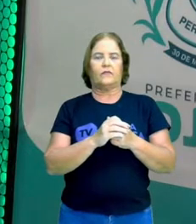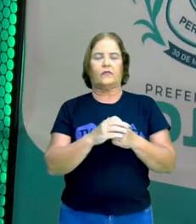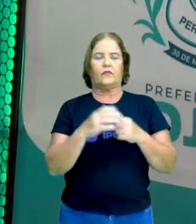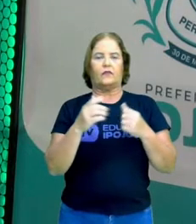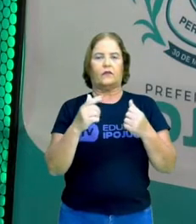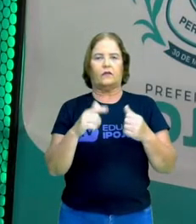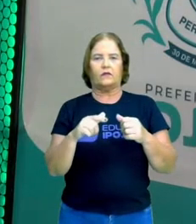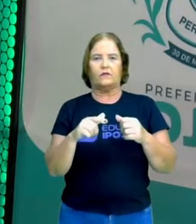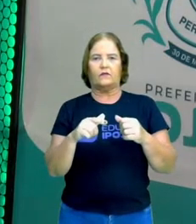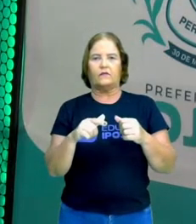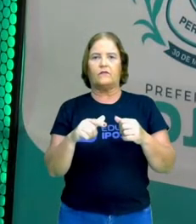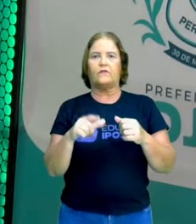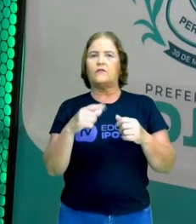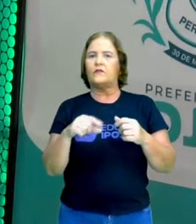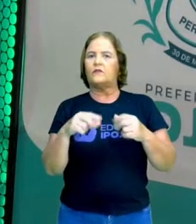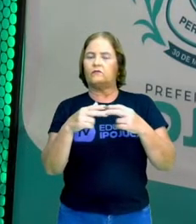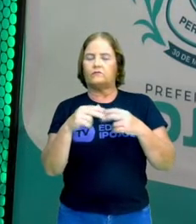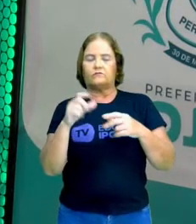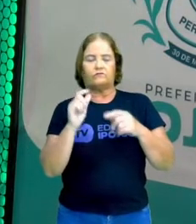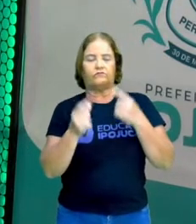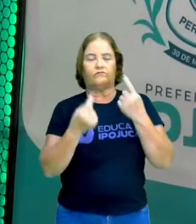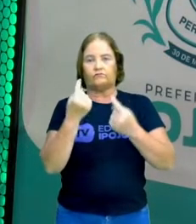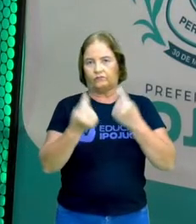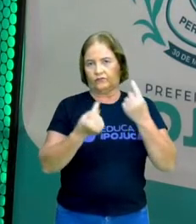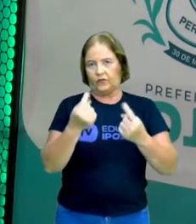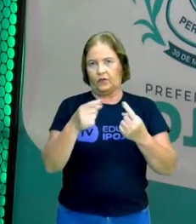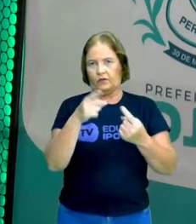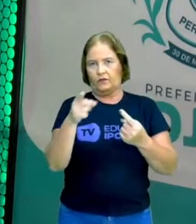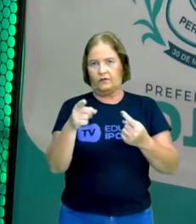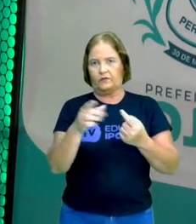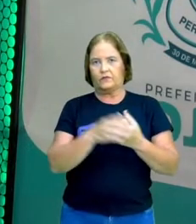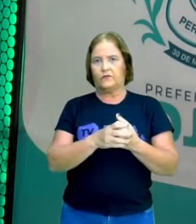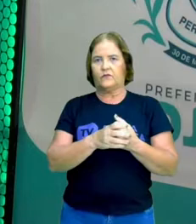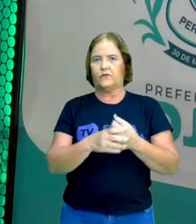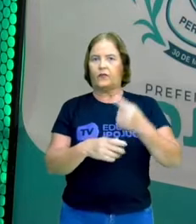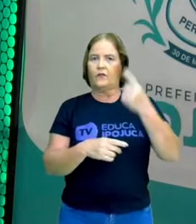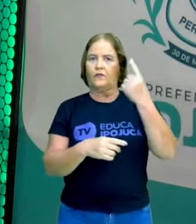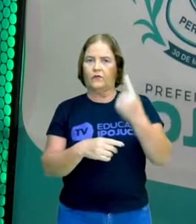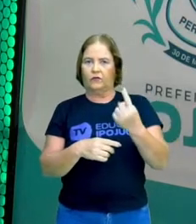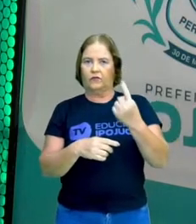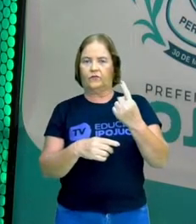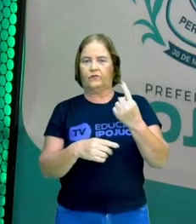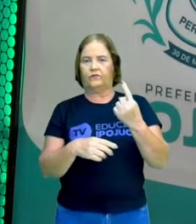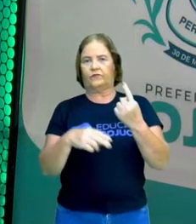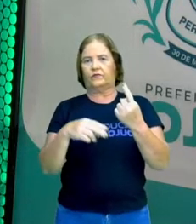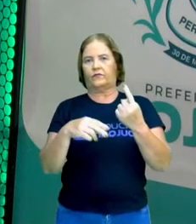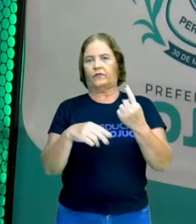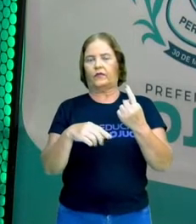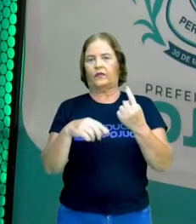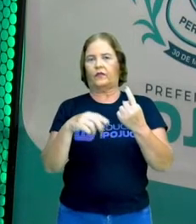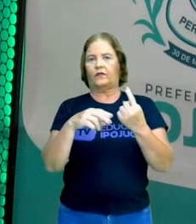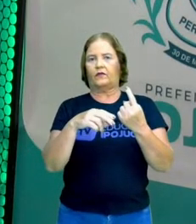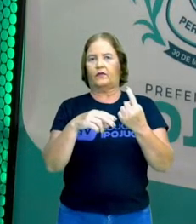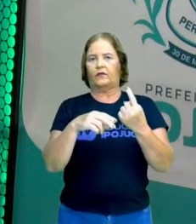Recordando aqui algumas situações para você se situar. Temos 1 elevado a